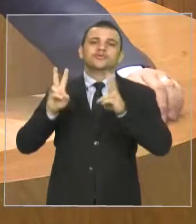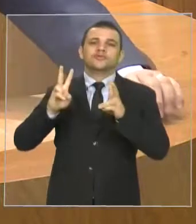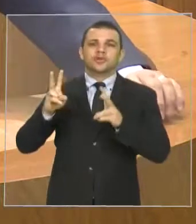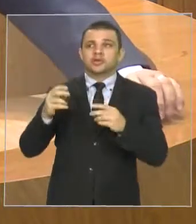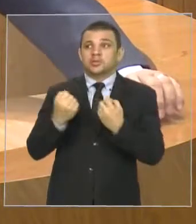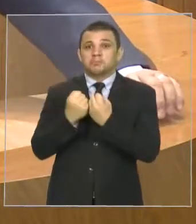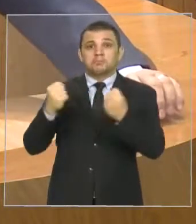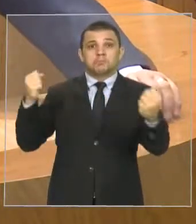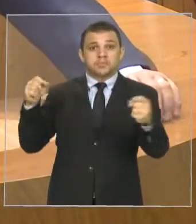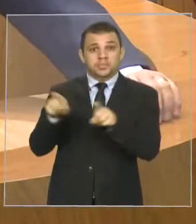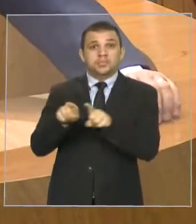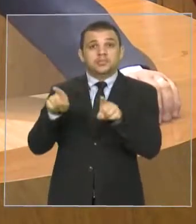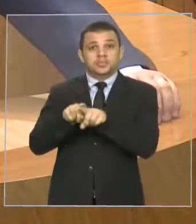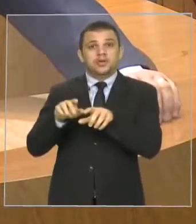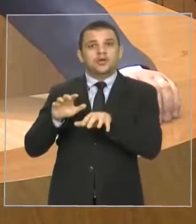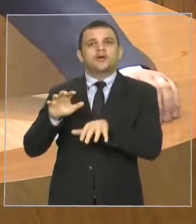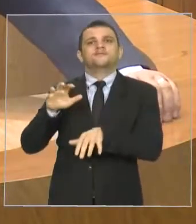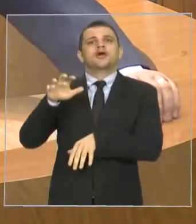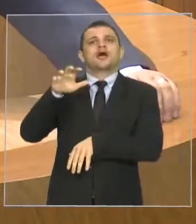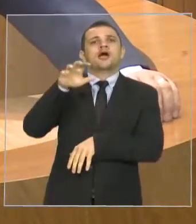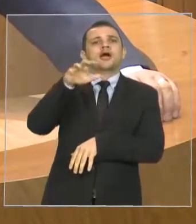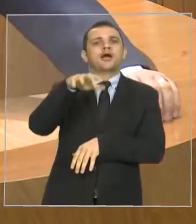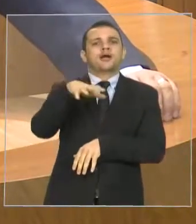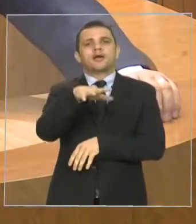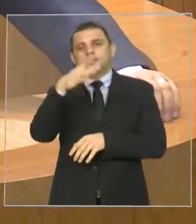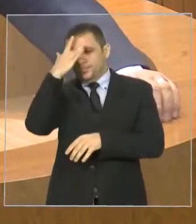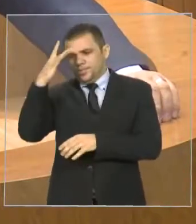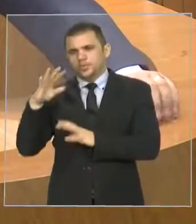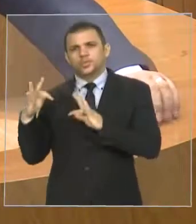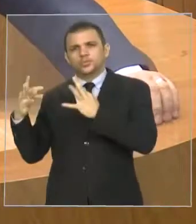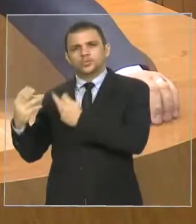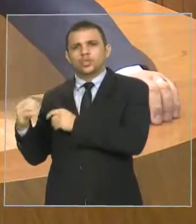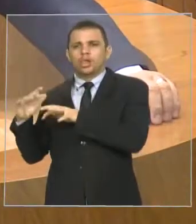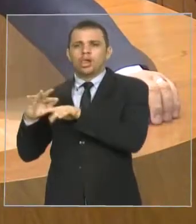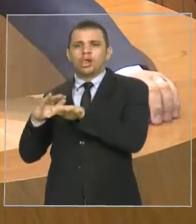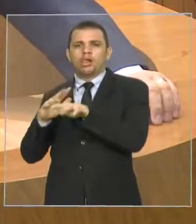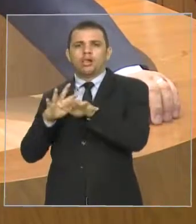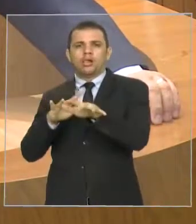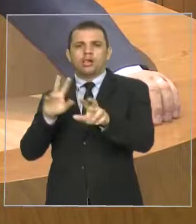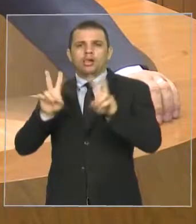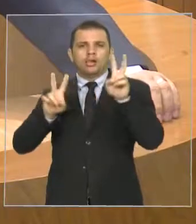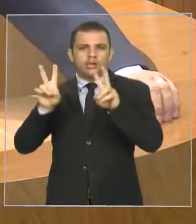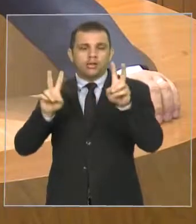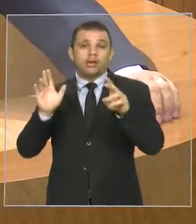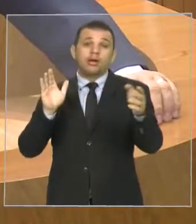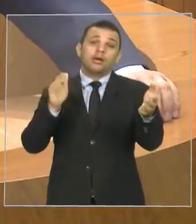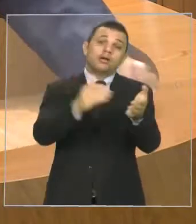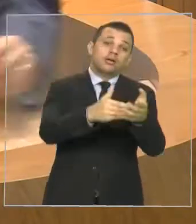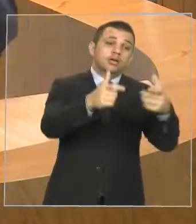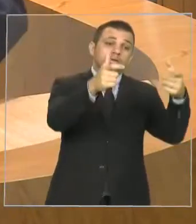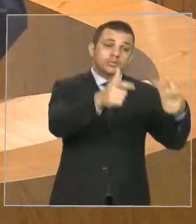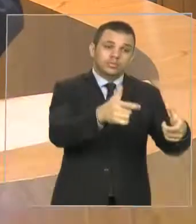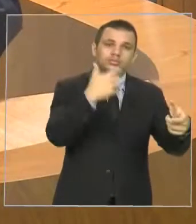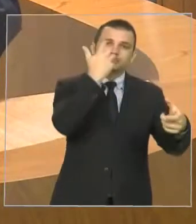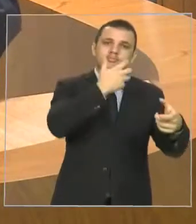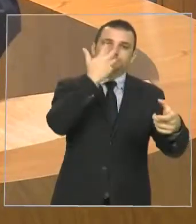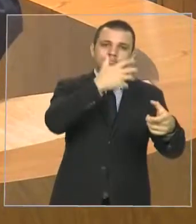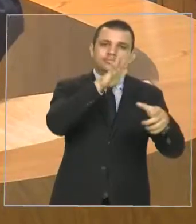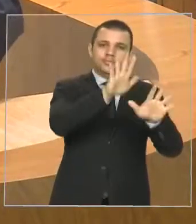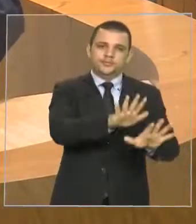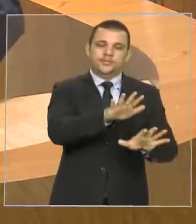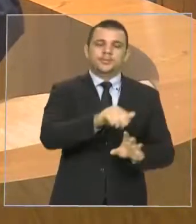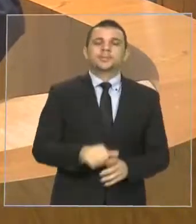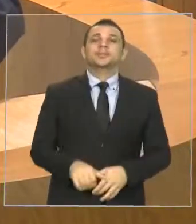e até o palco onde as bandas é faziam suas apresentações estive também na concentração